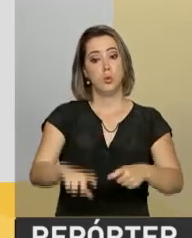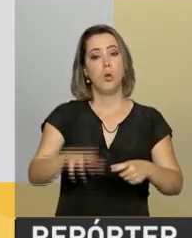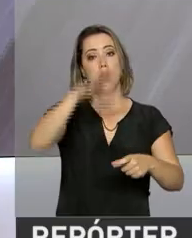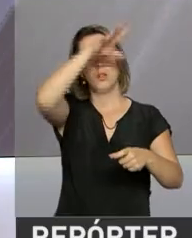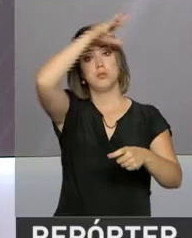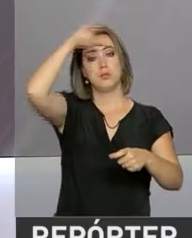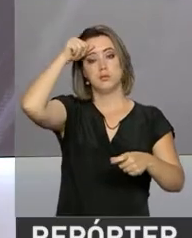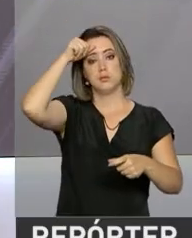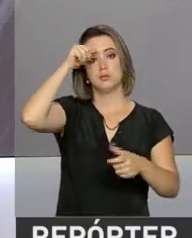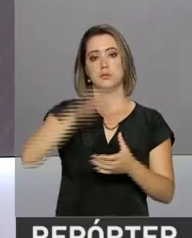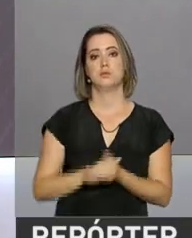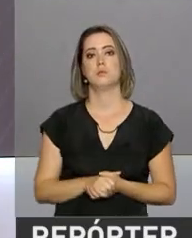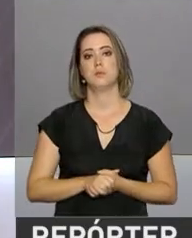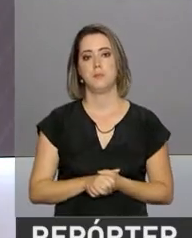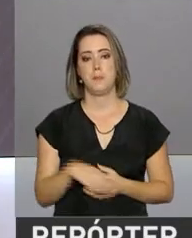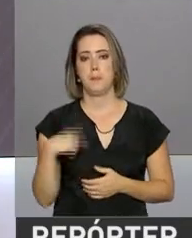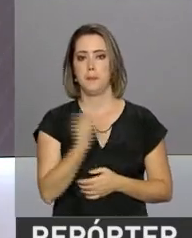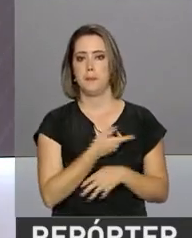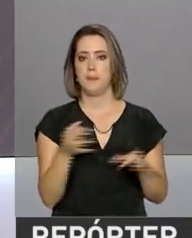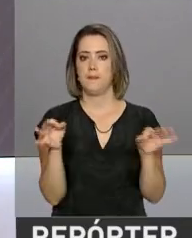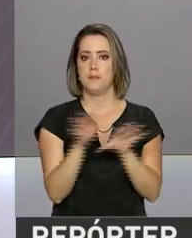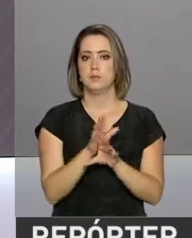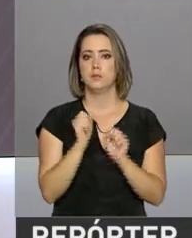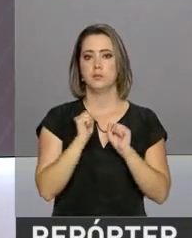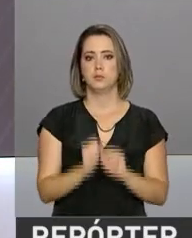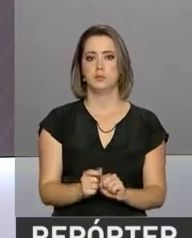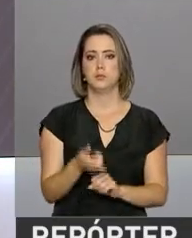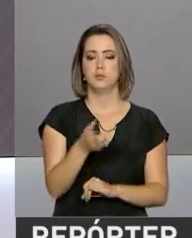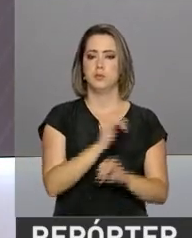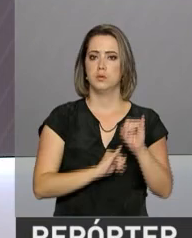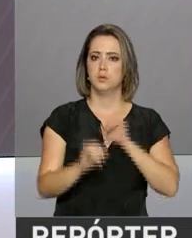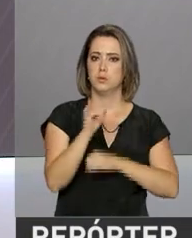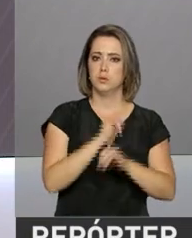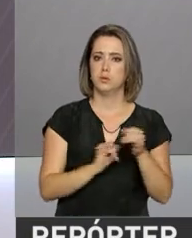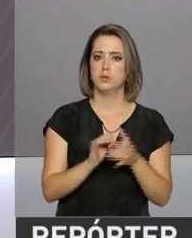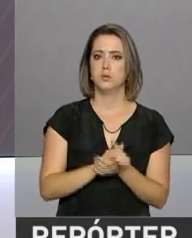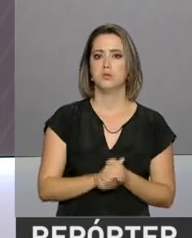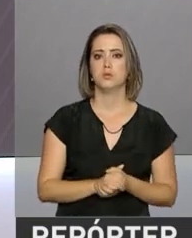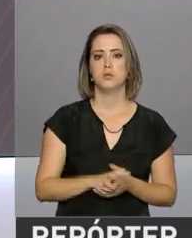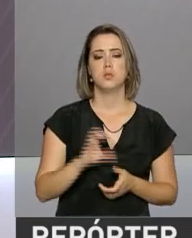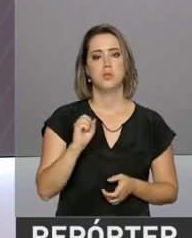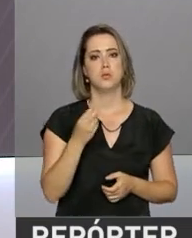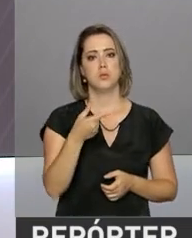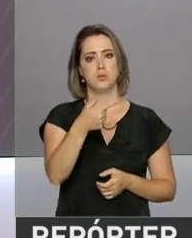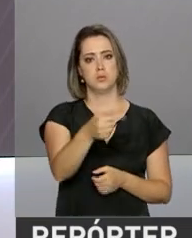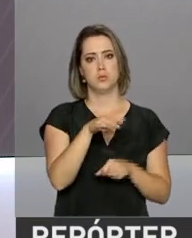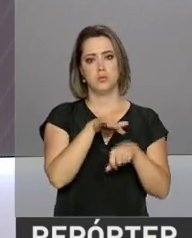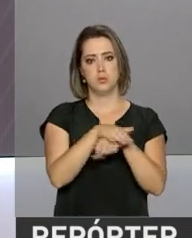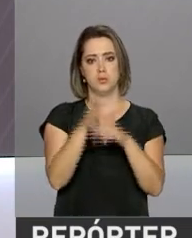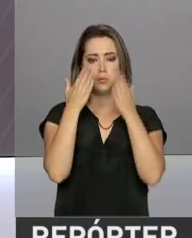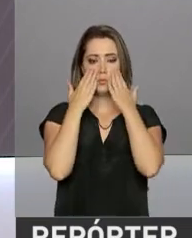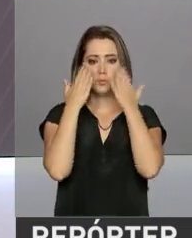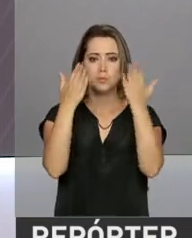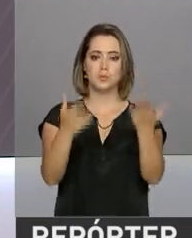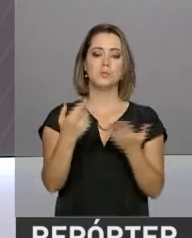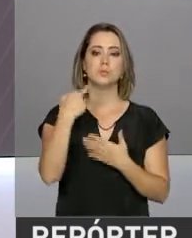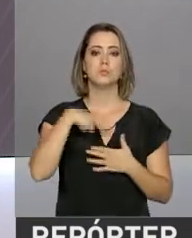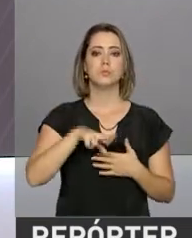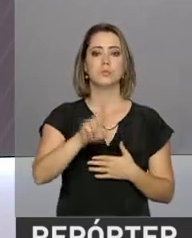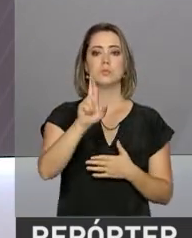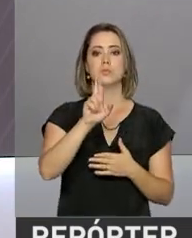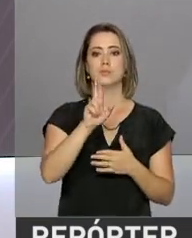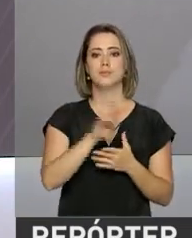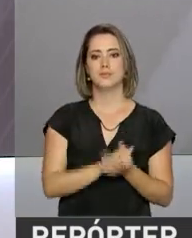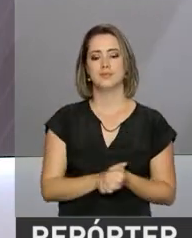Amazônia. Nós ficamos por aqui e podemos voltar a qualquer momento com mais informações ou às 7 da noite na próxima edição